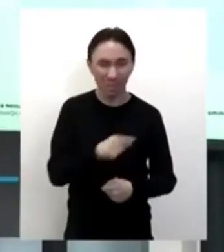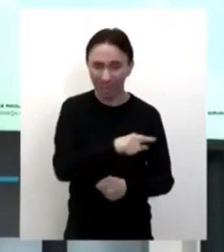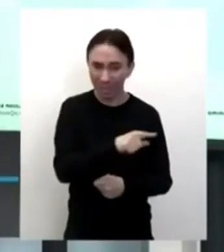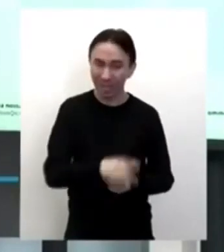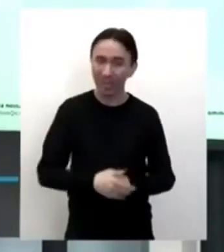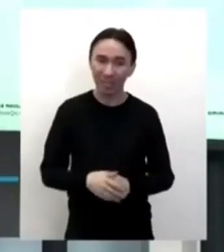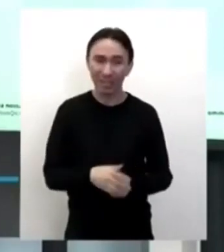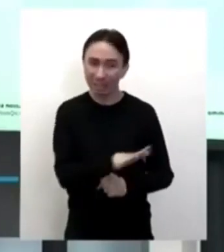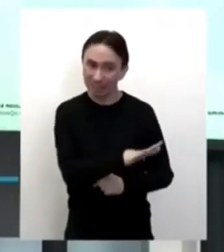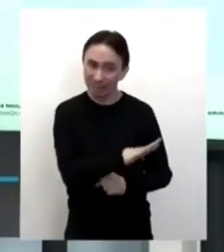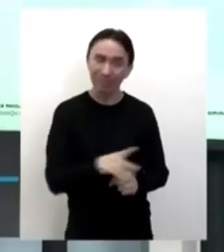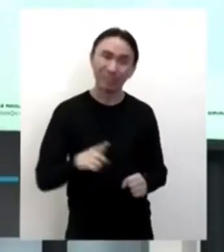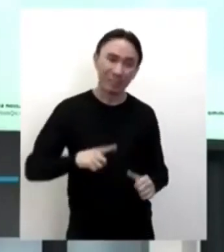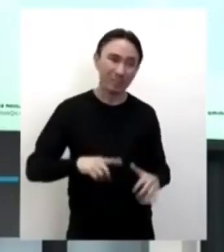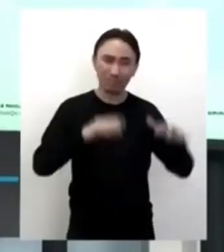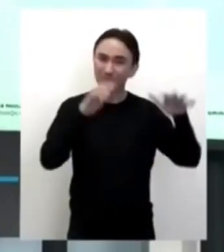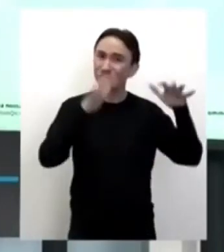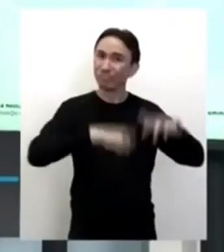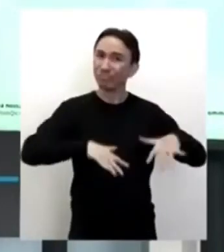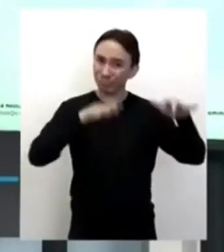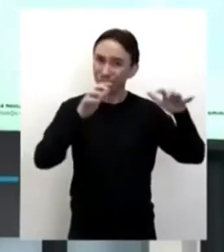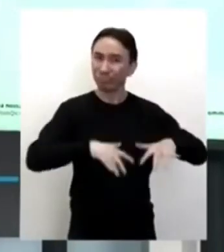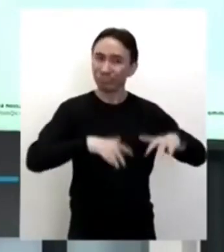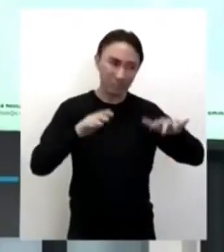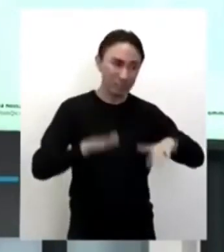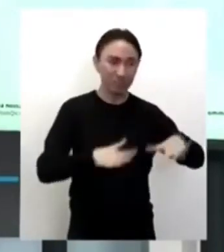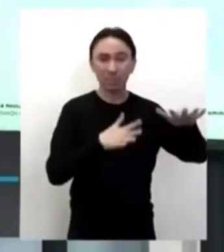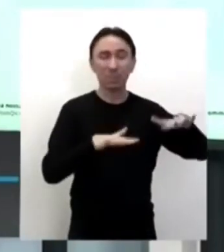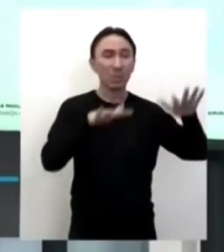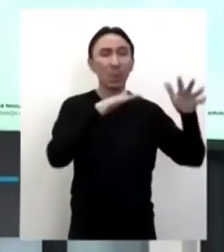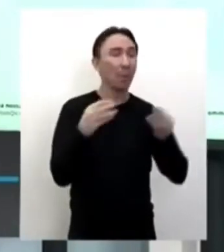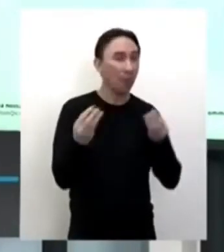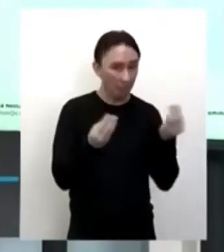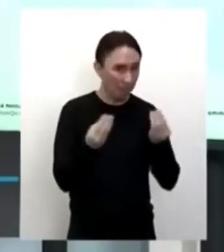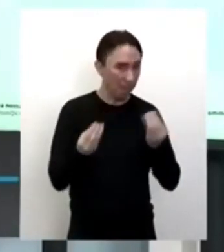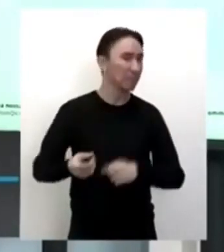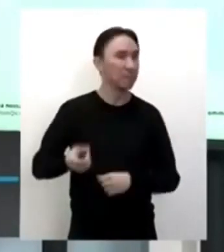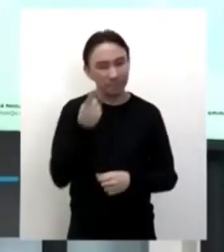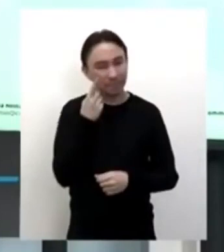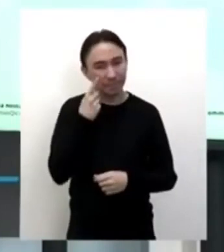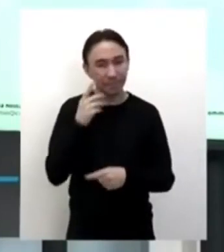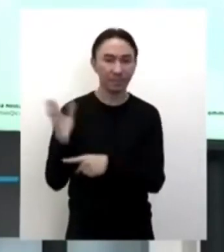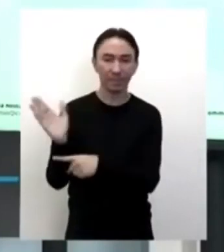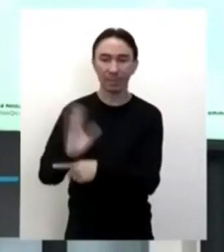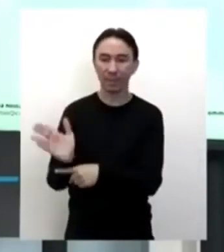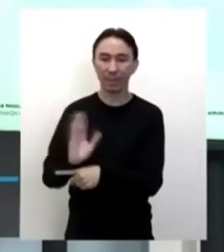seguido aí, né, e aí depende muito aí também do governo. Vamos lá ver o vídeo.